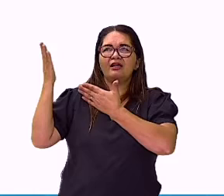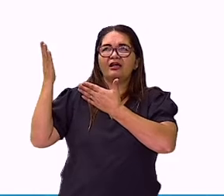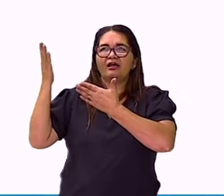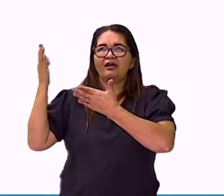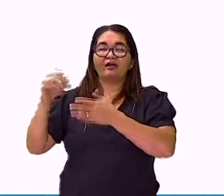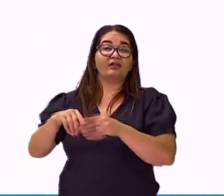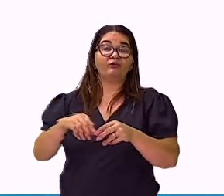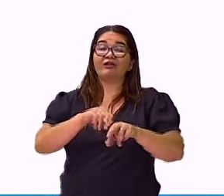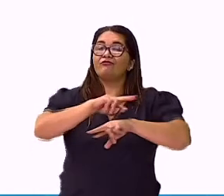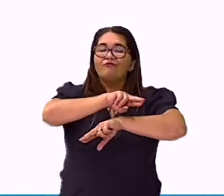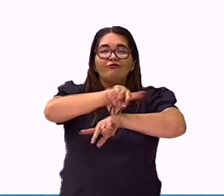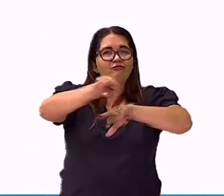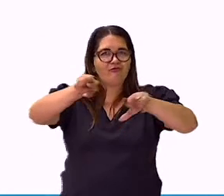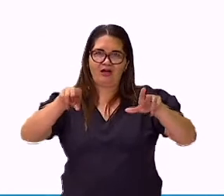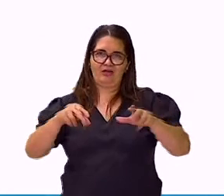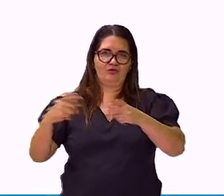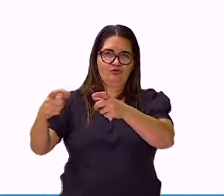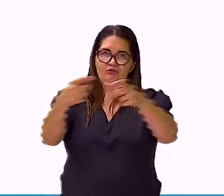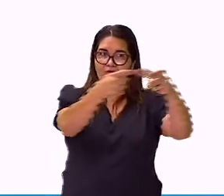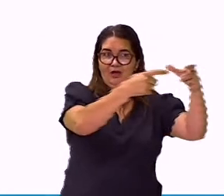o Jeová.